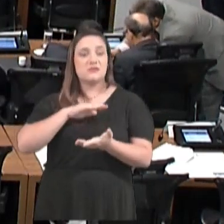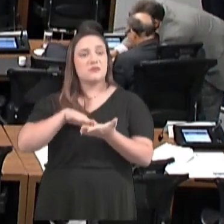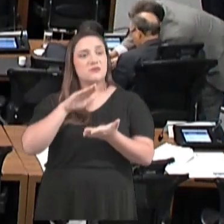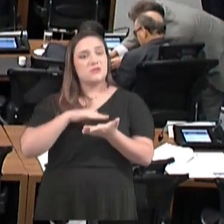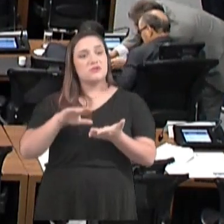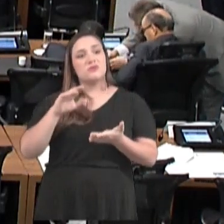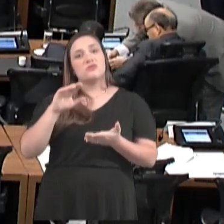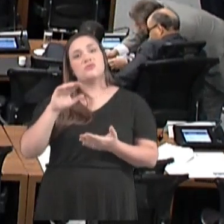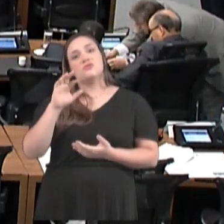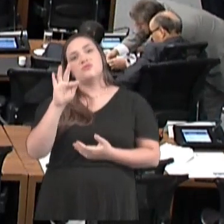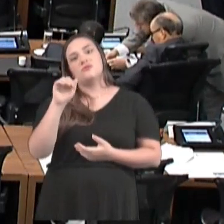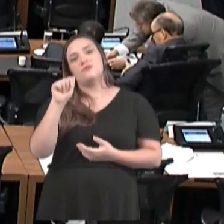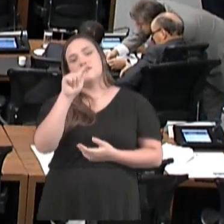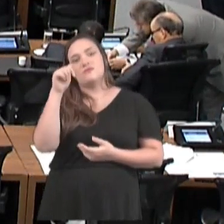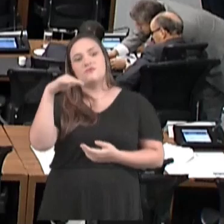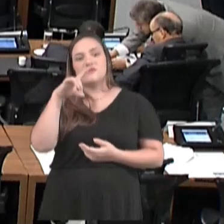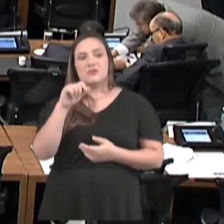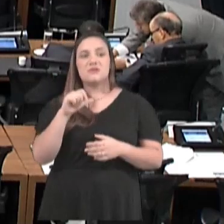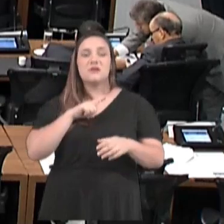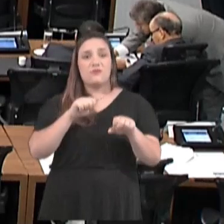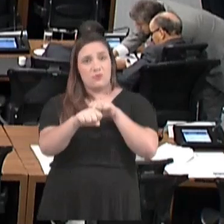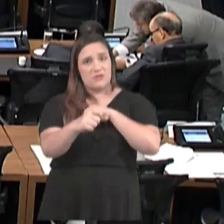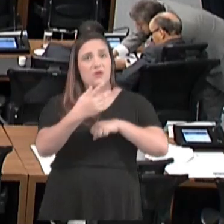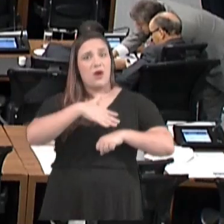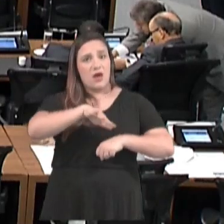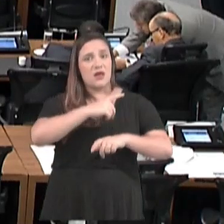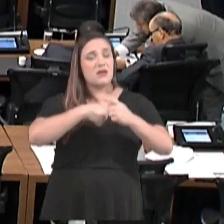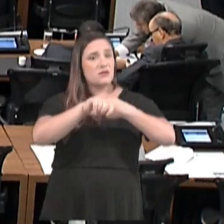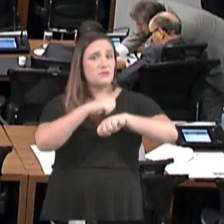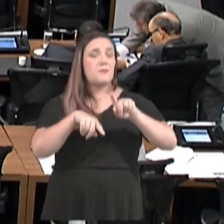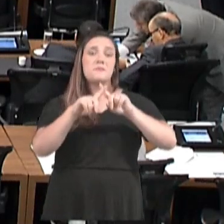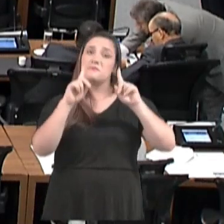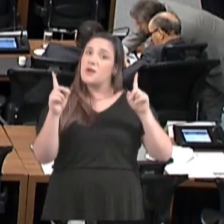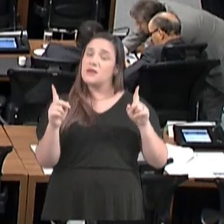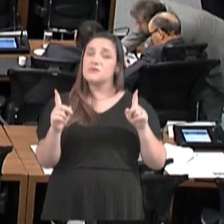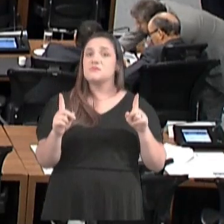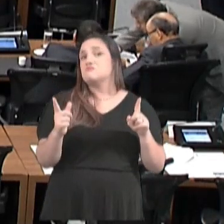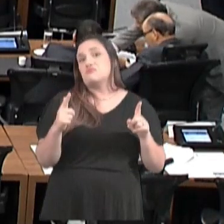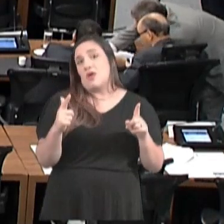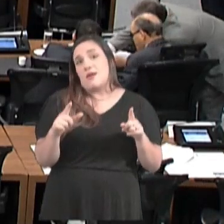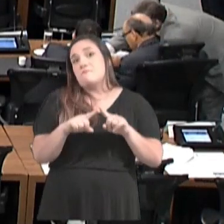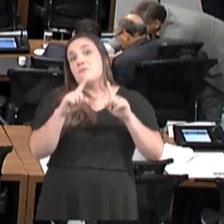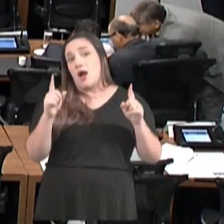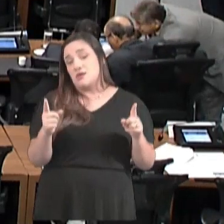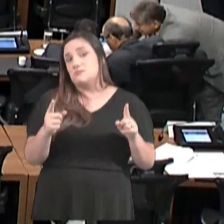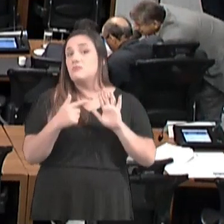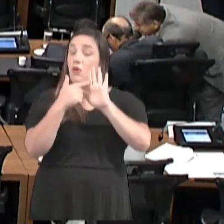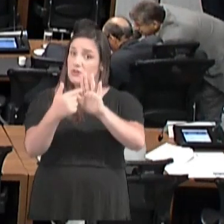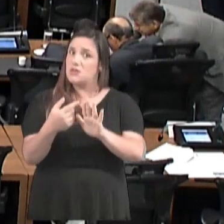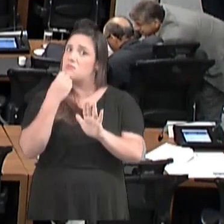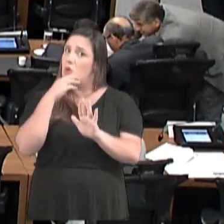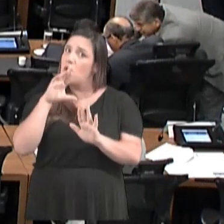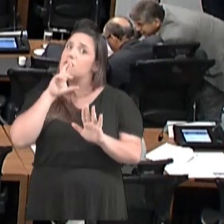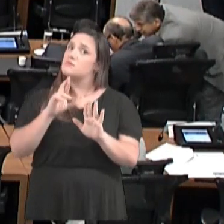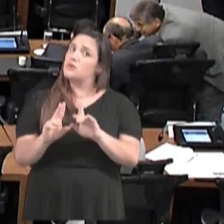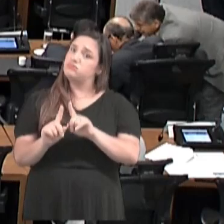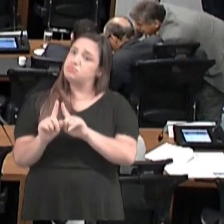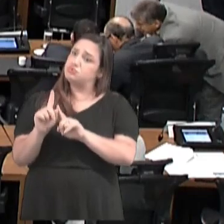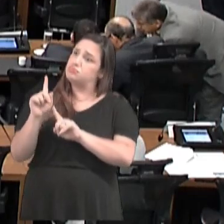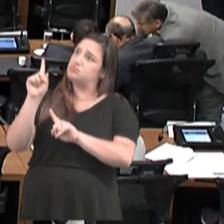tem uma pessoa que não tem formação na área econômica, mas a Secretaria tem mostrado com números resultados